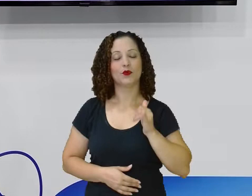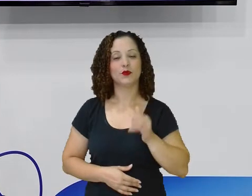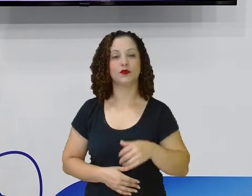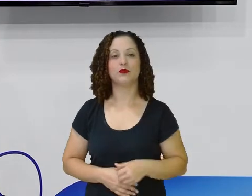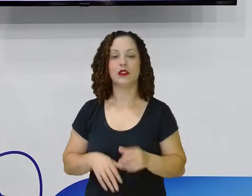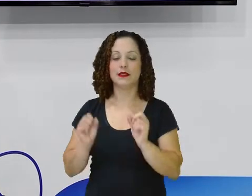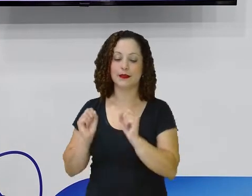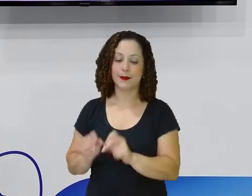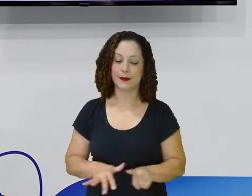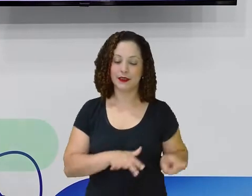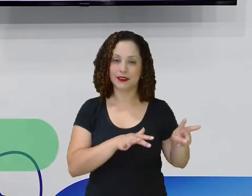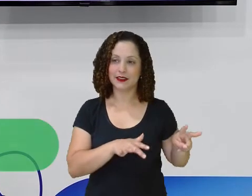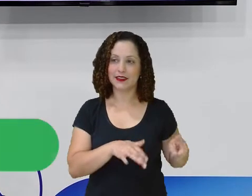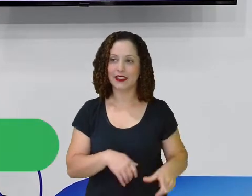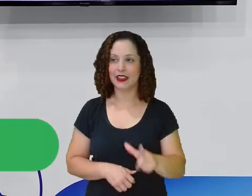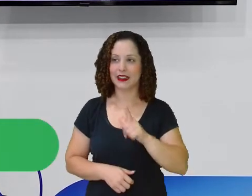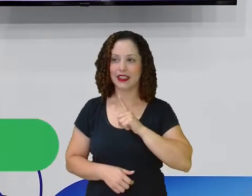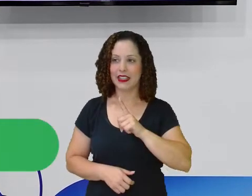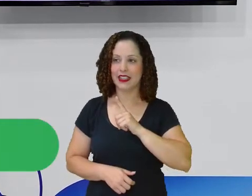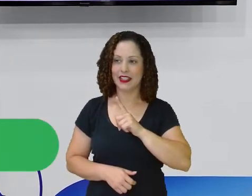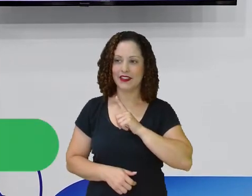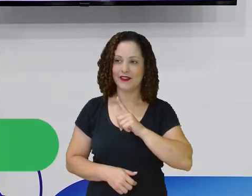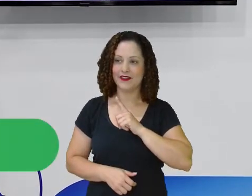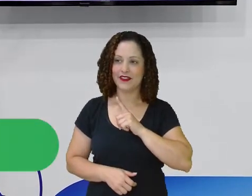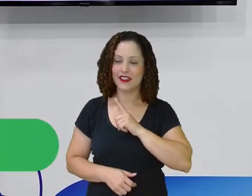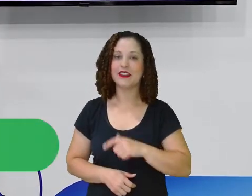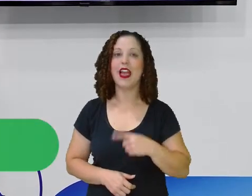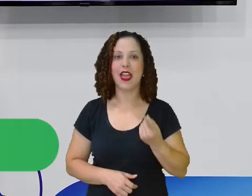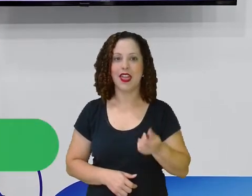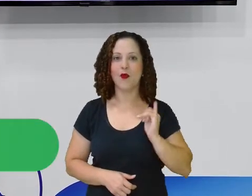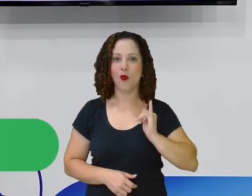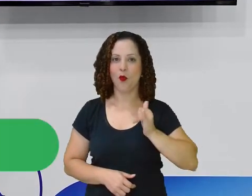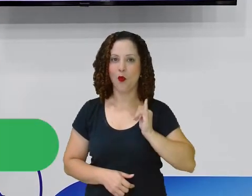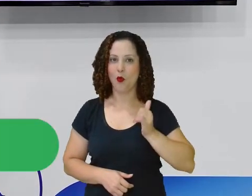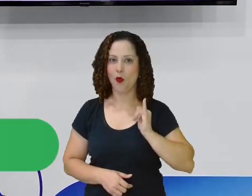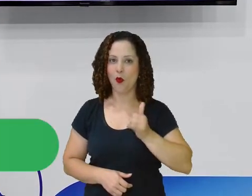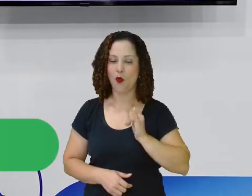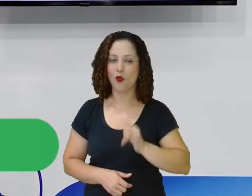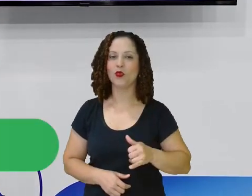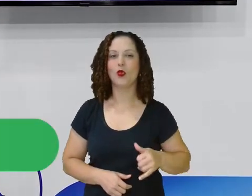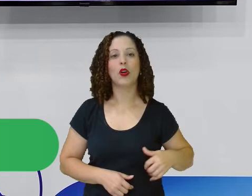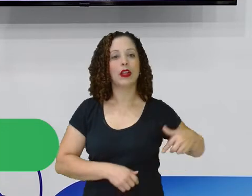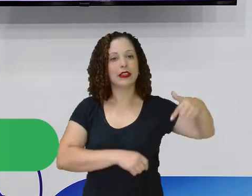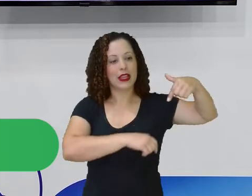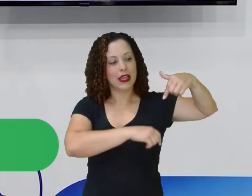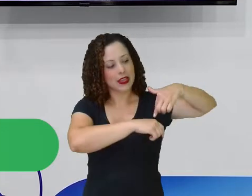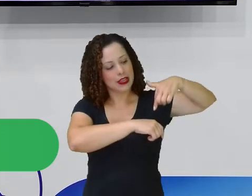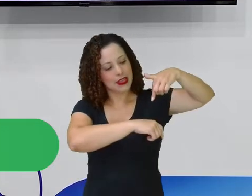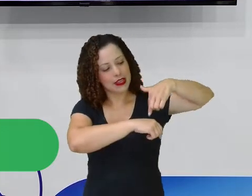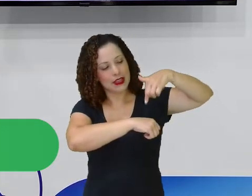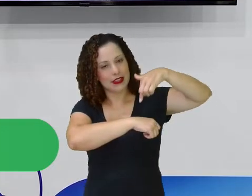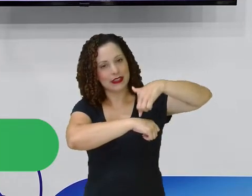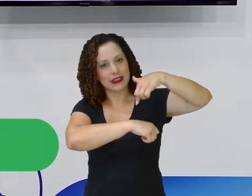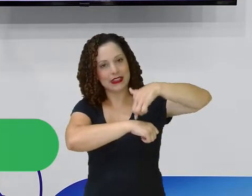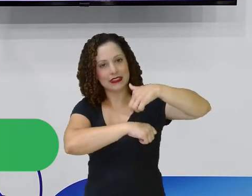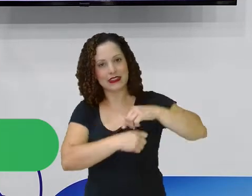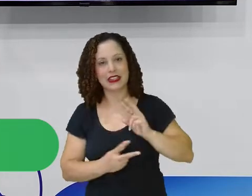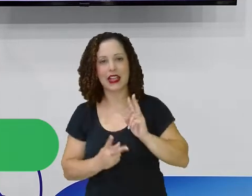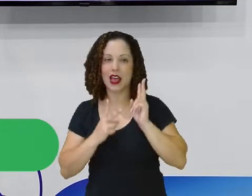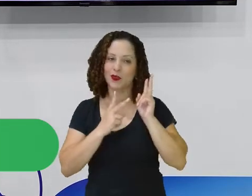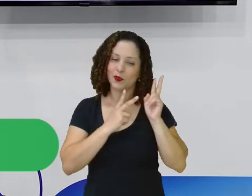que nós trabalhamos o conto da Bela Sacisa Adormecida e trabalhamos ontem o conto da